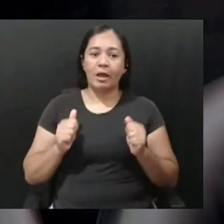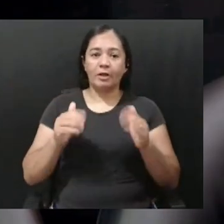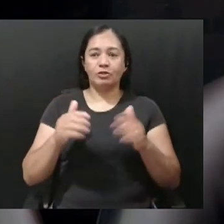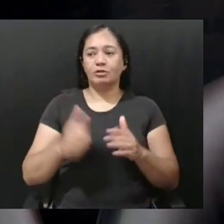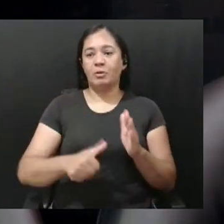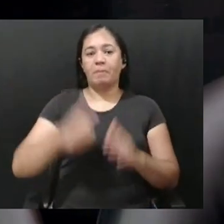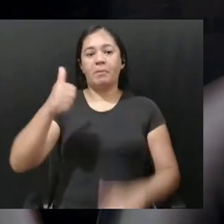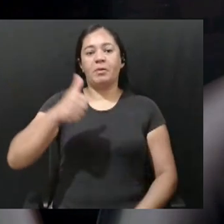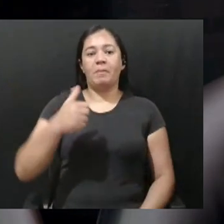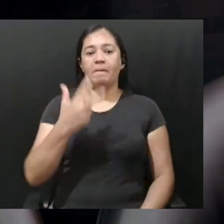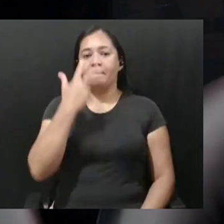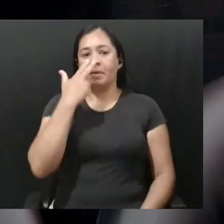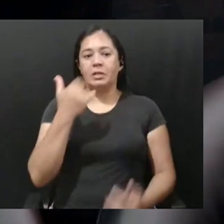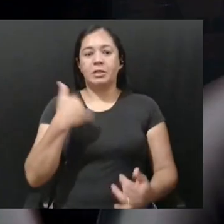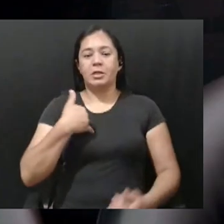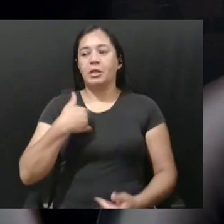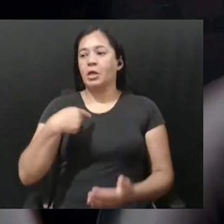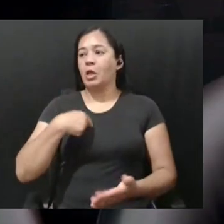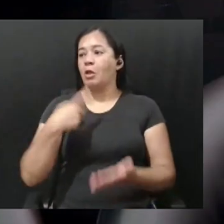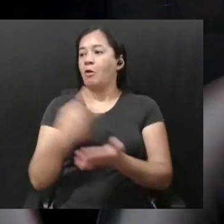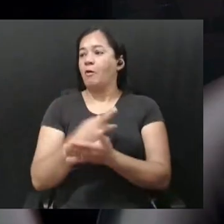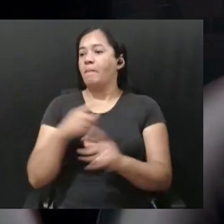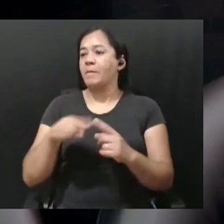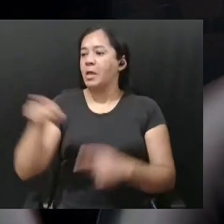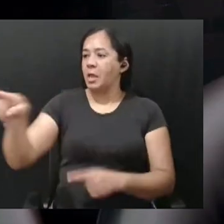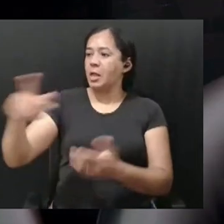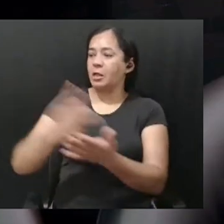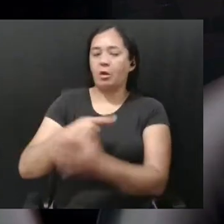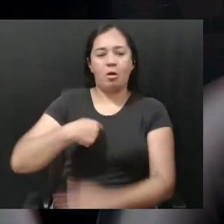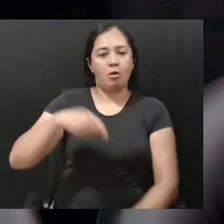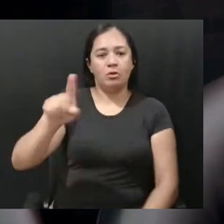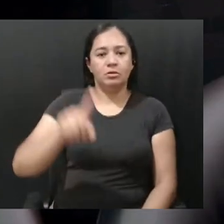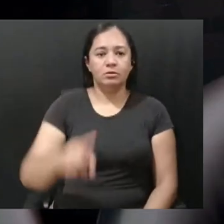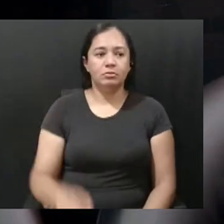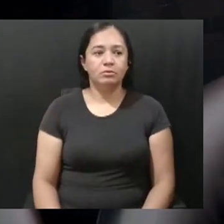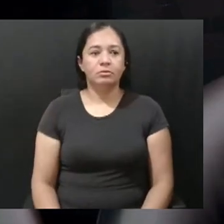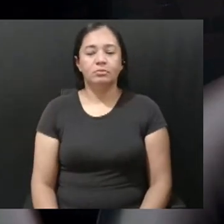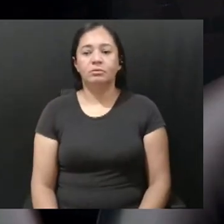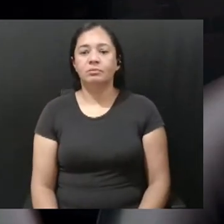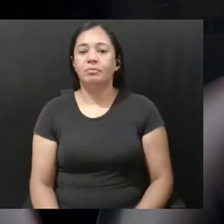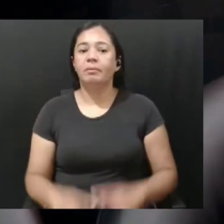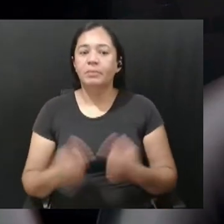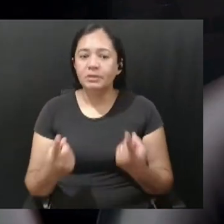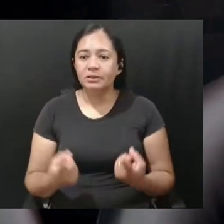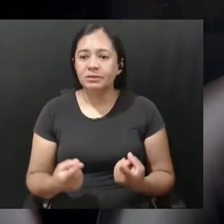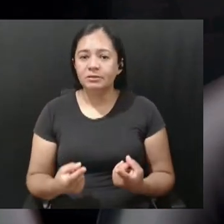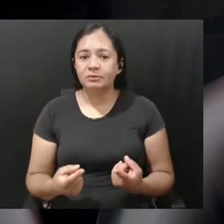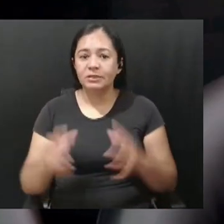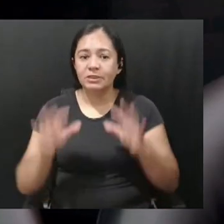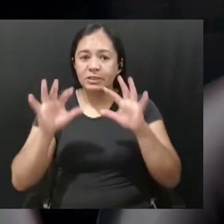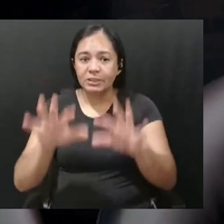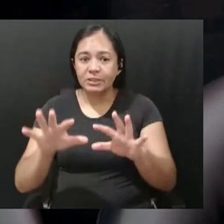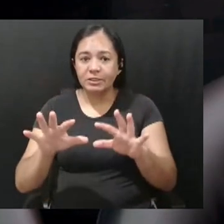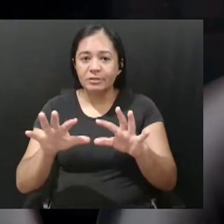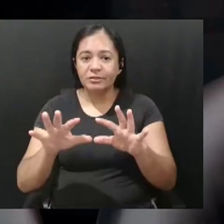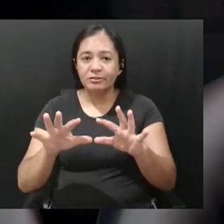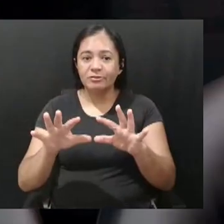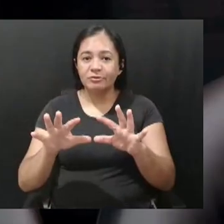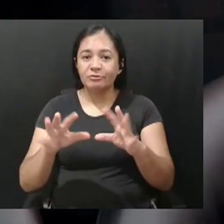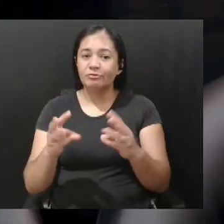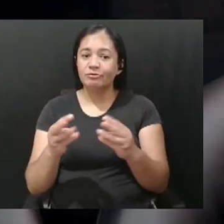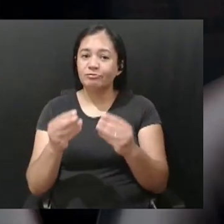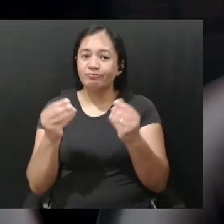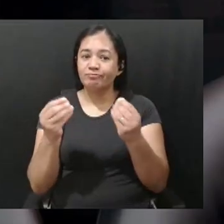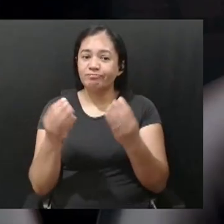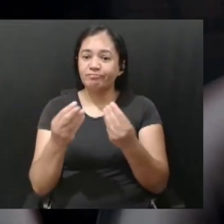ele errou, tudo mais, Uhum. tal e etc, né? Mas assim, isso é uma visão muito a curto prazo. Né? Assim, o que que a gente perde a longo